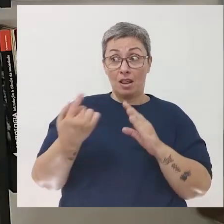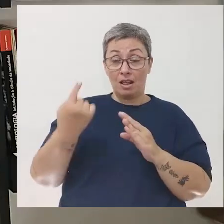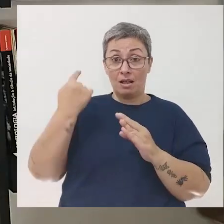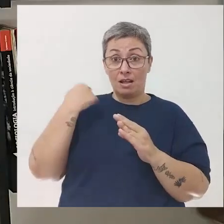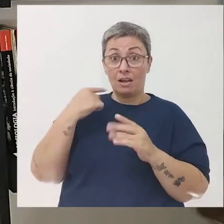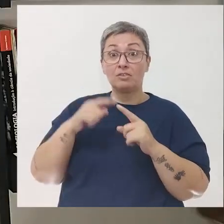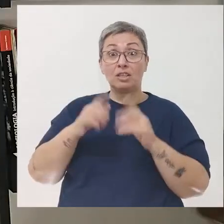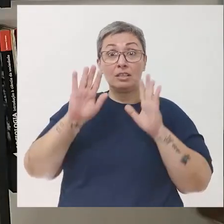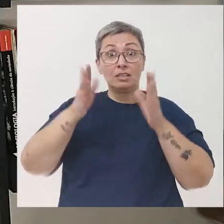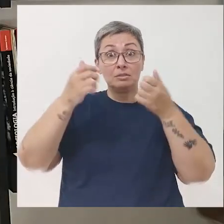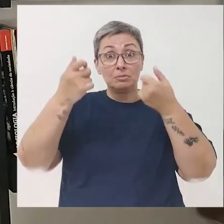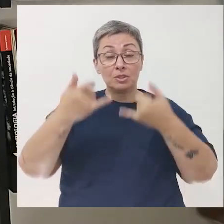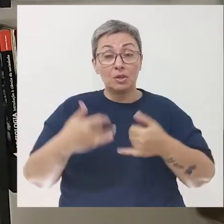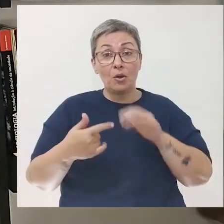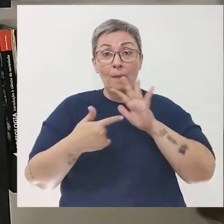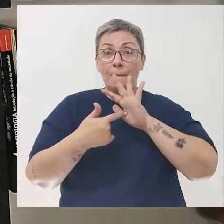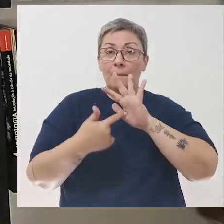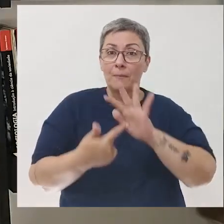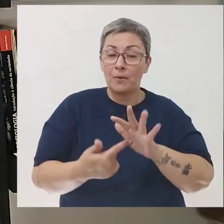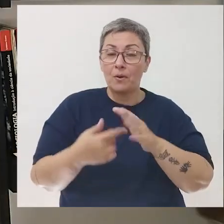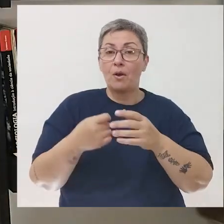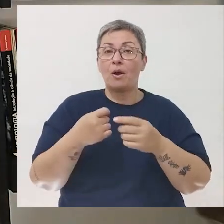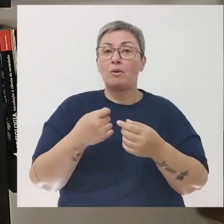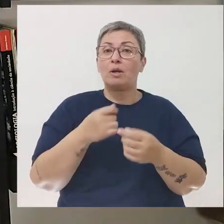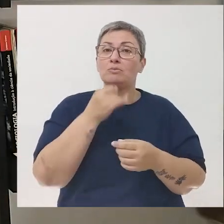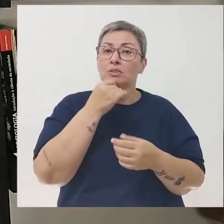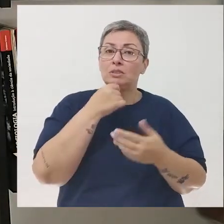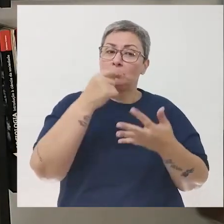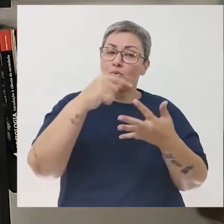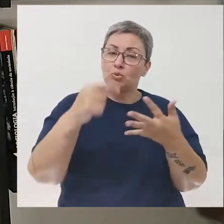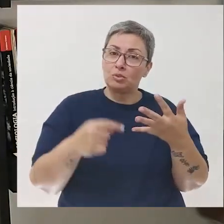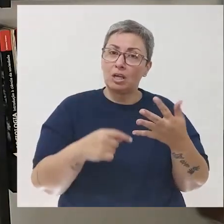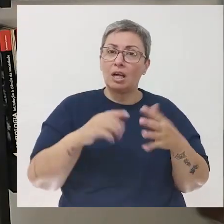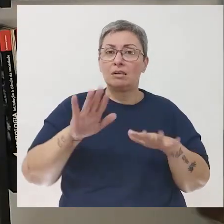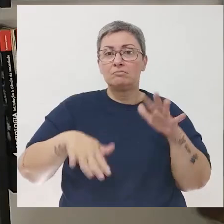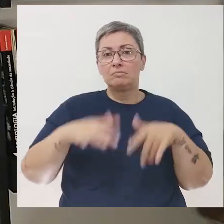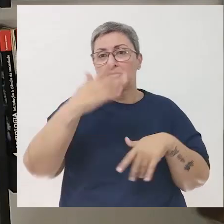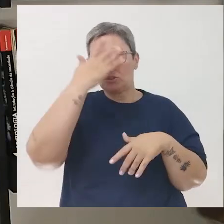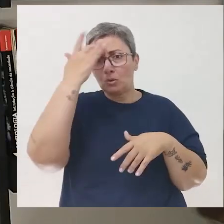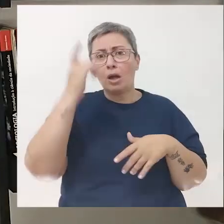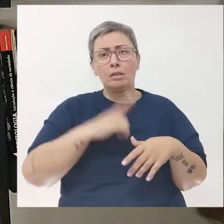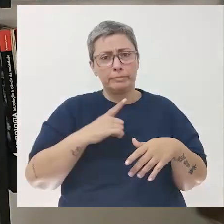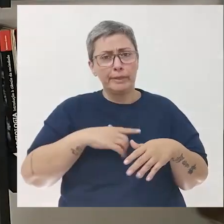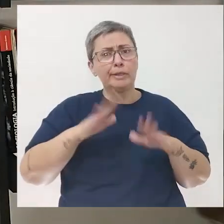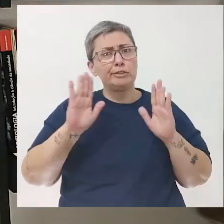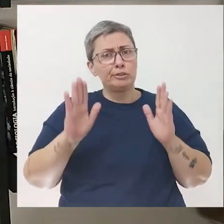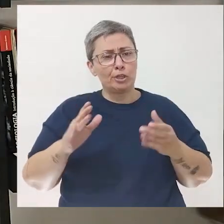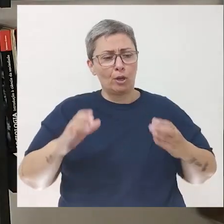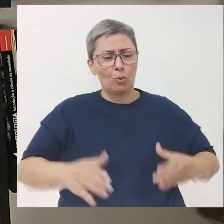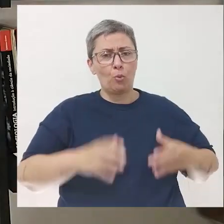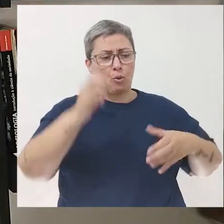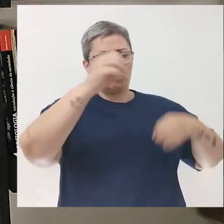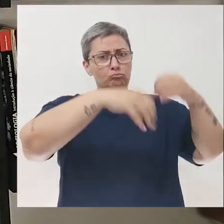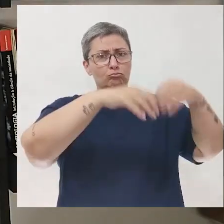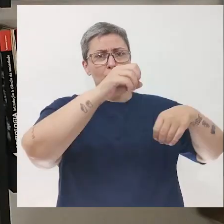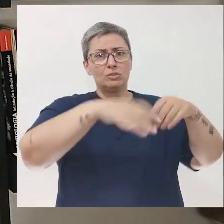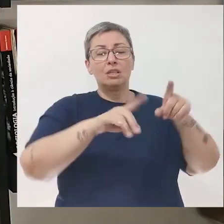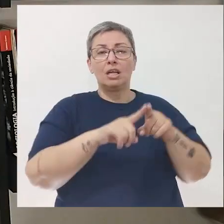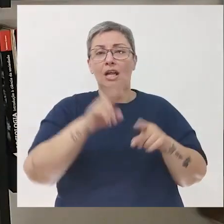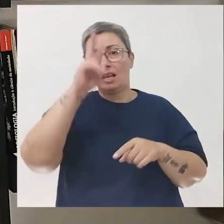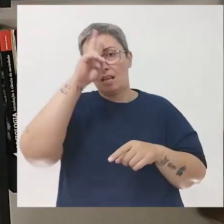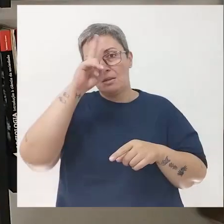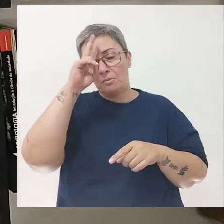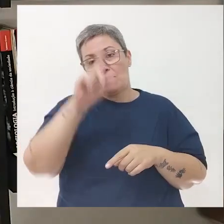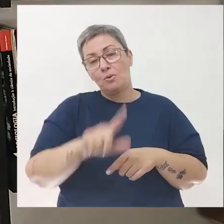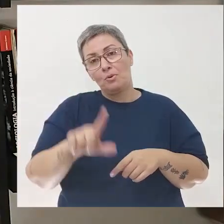anterior a gente falou sobre isso, lembra? A gente até mostrou alguns exemplos. Muitas pessoas já estão fazendo isso.